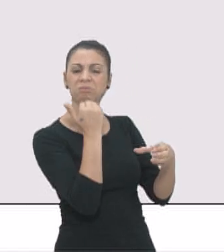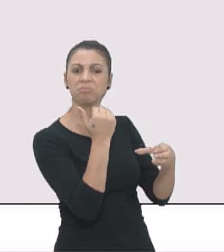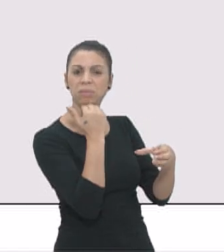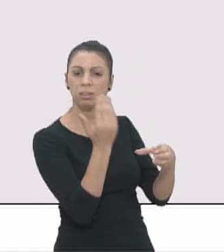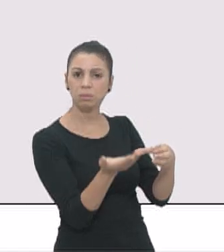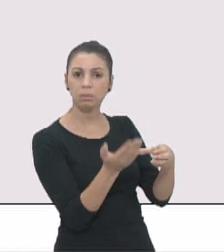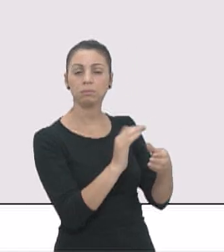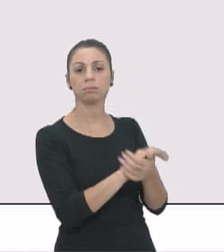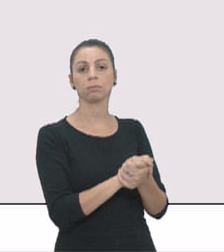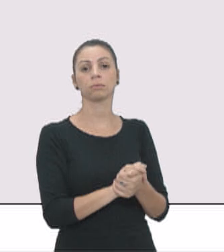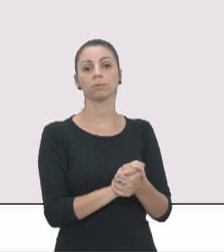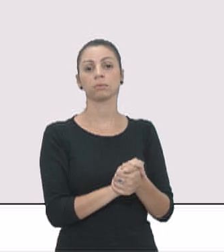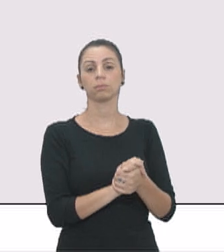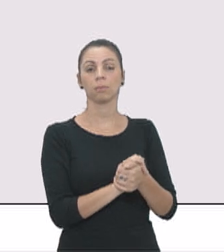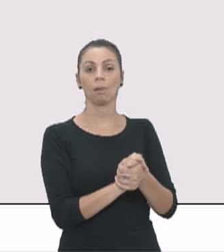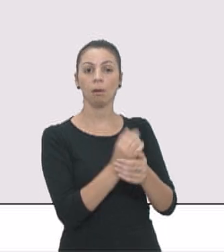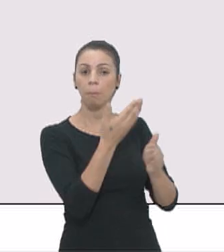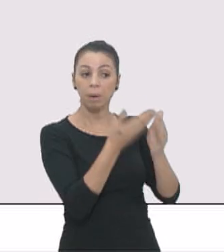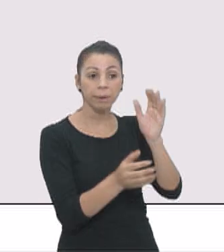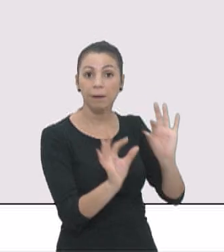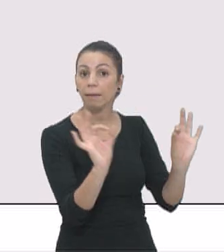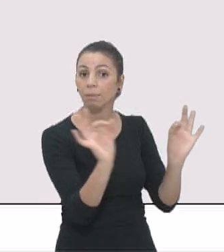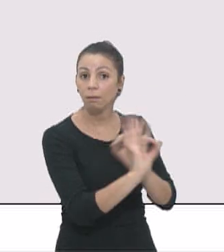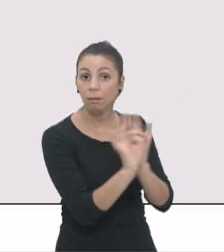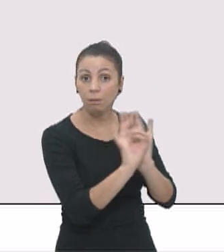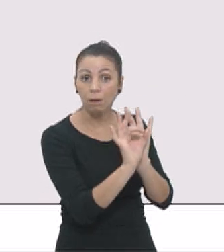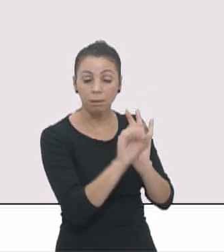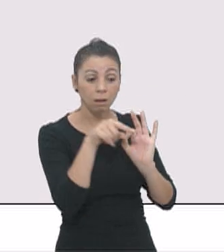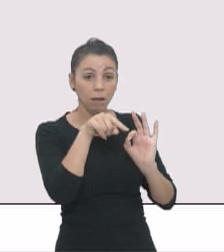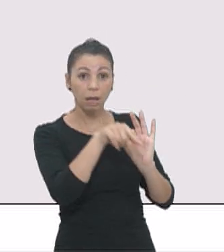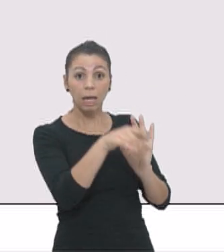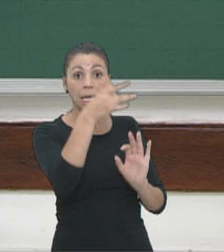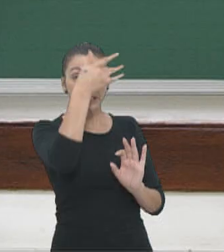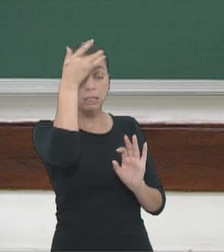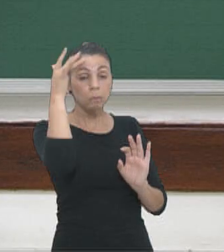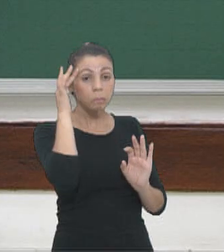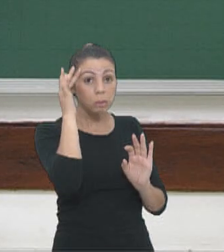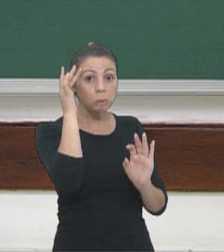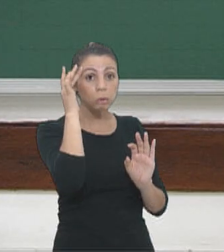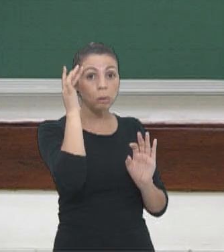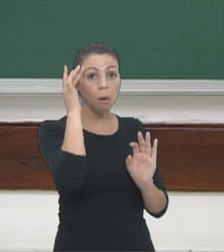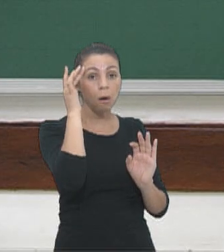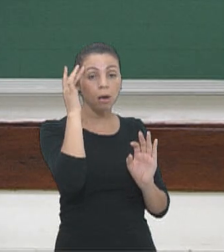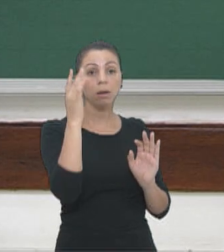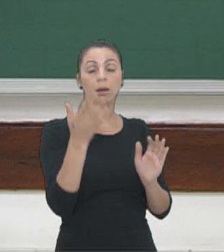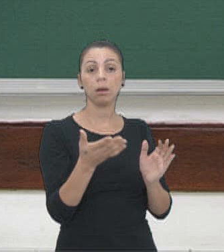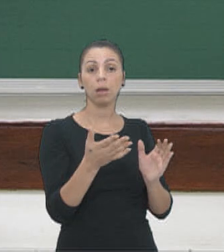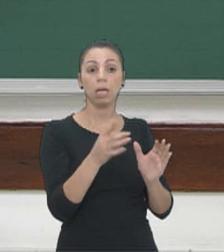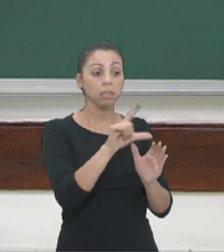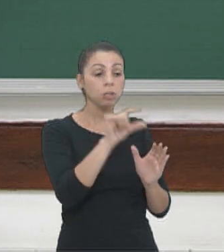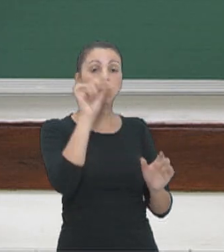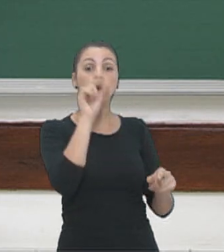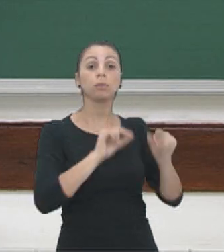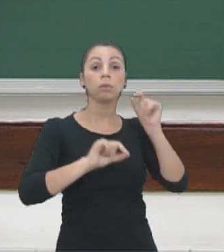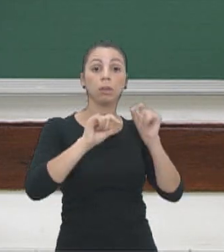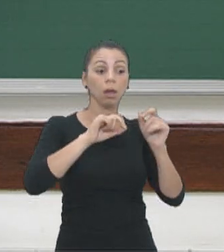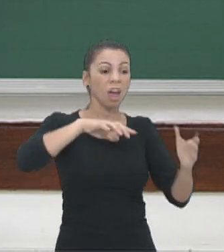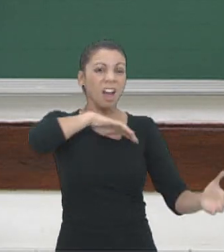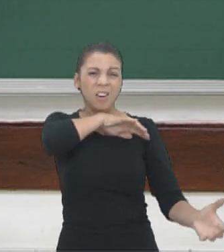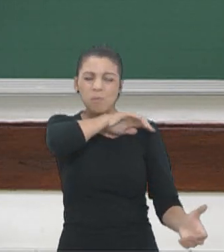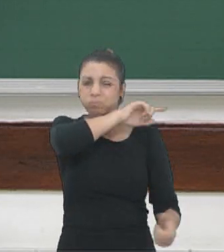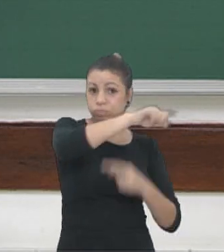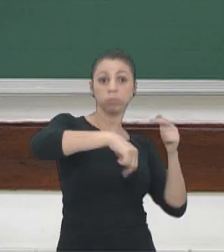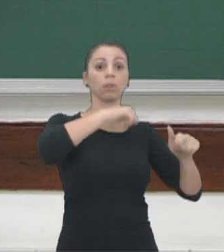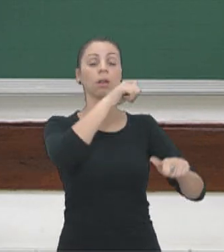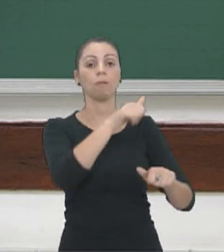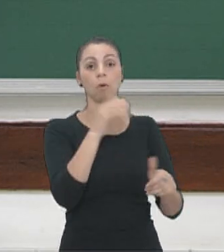perder, essas pessoas, nesse momento aqui da Revolução Francesa, vão optar pela radicalização, porque essas pessoas